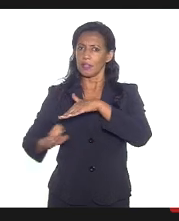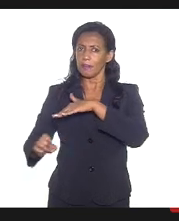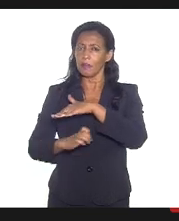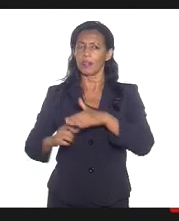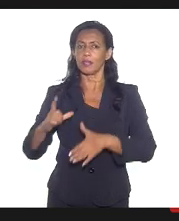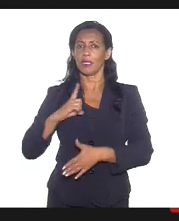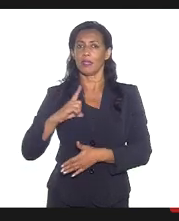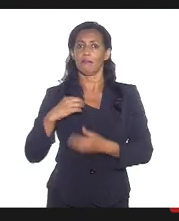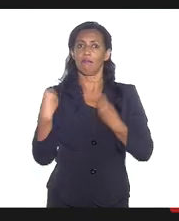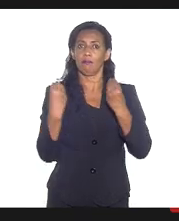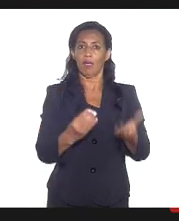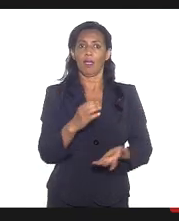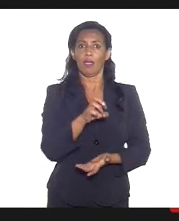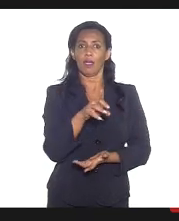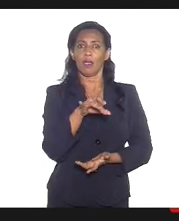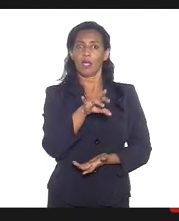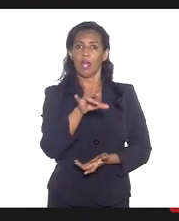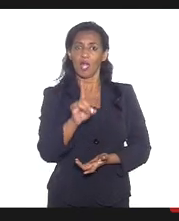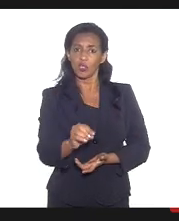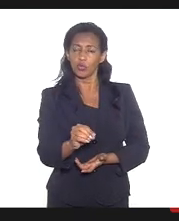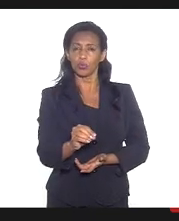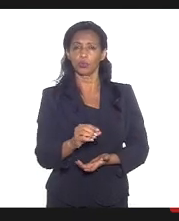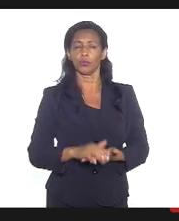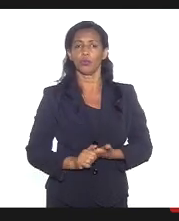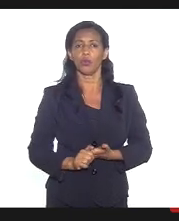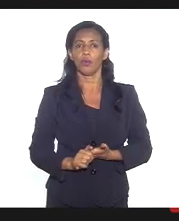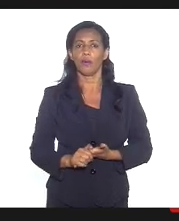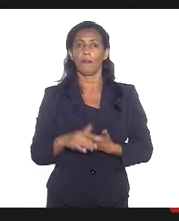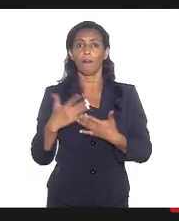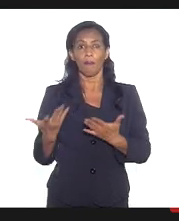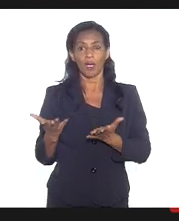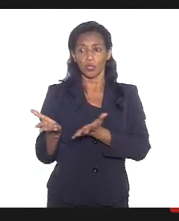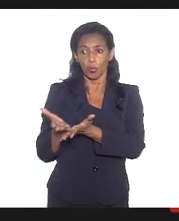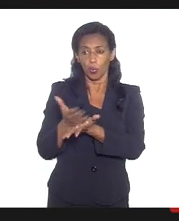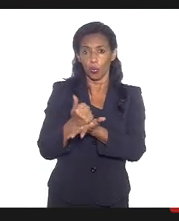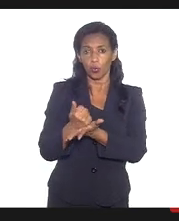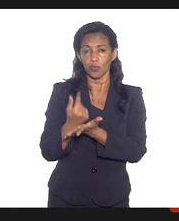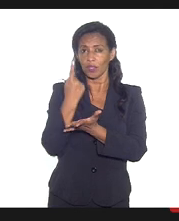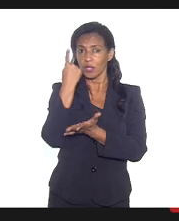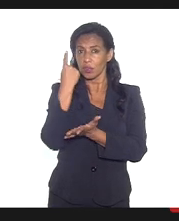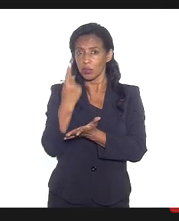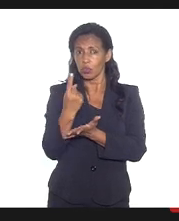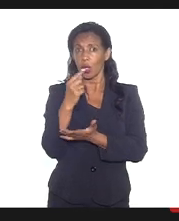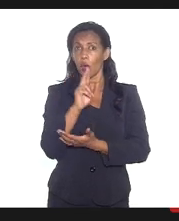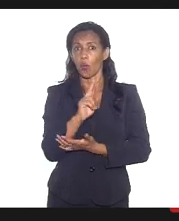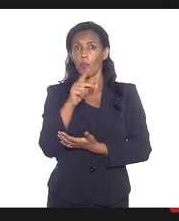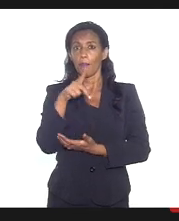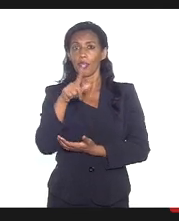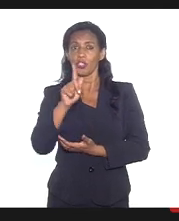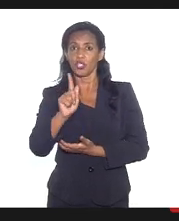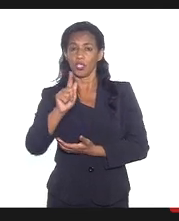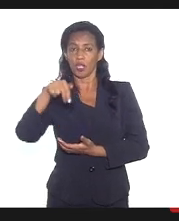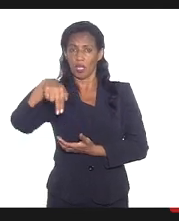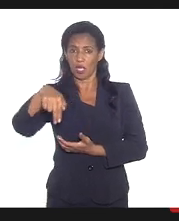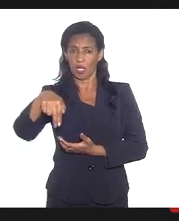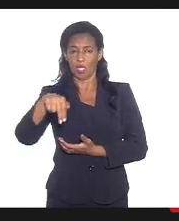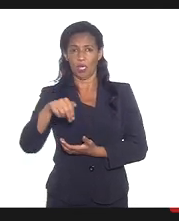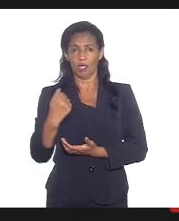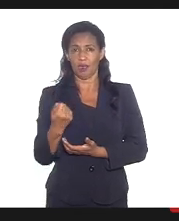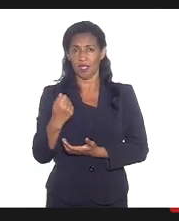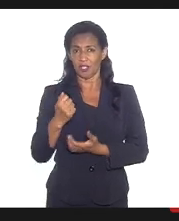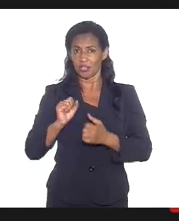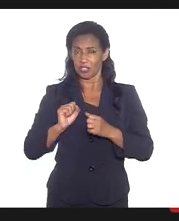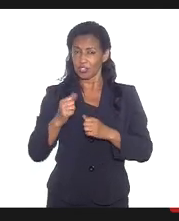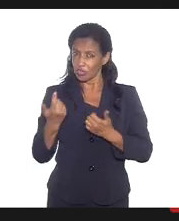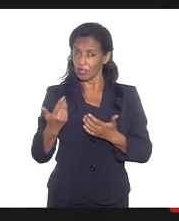né, nas explorações, mas que o recolhimento se desse numa única fase nas UPGNs. A gente está sendo um pouco audaz,